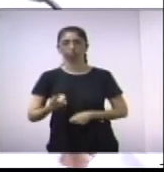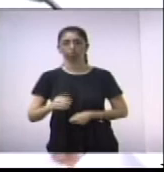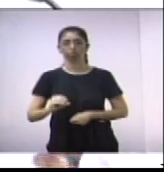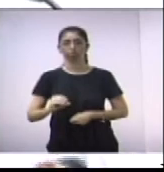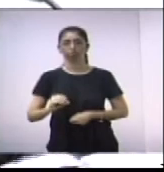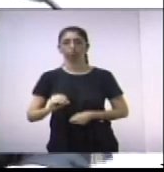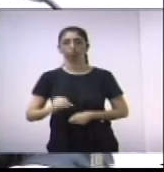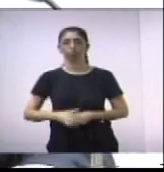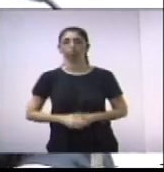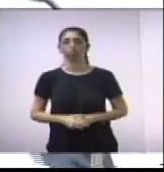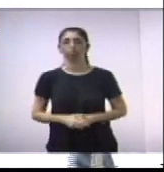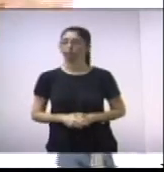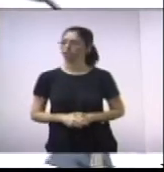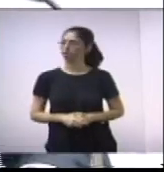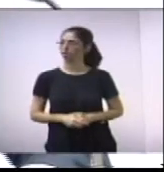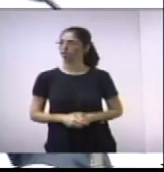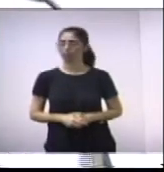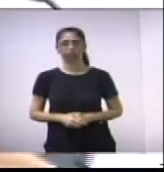horários.